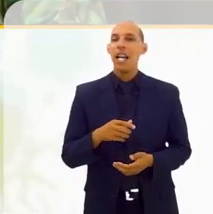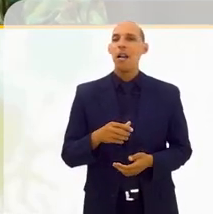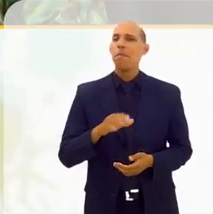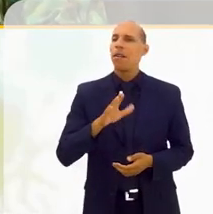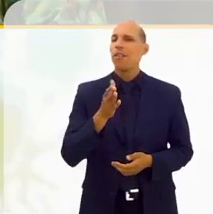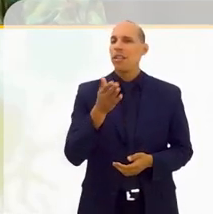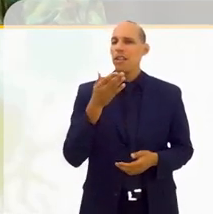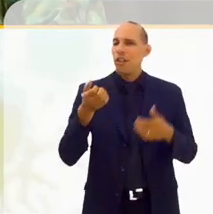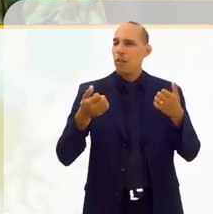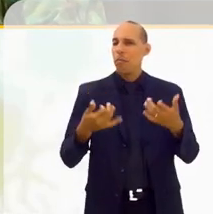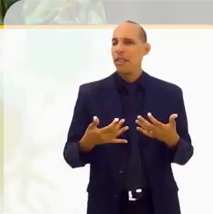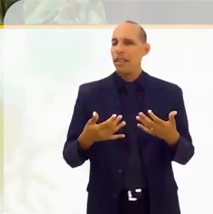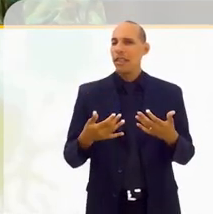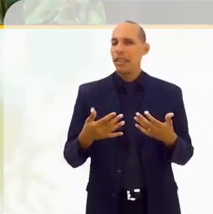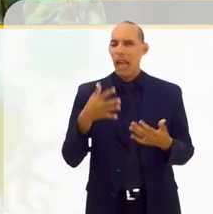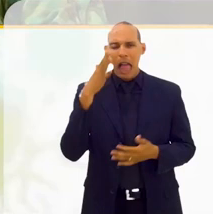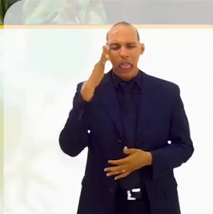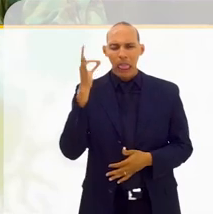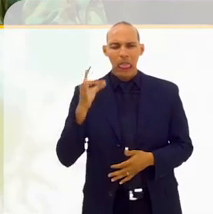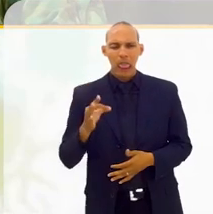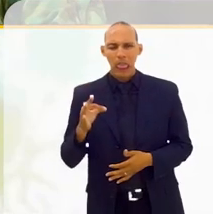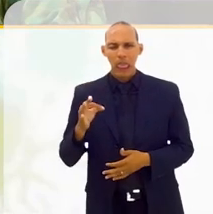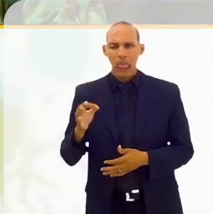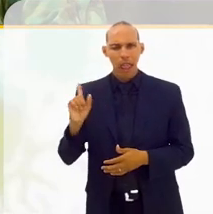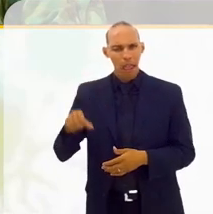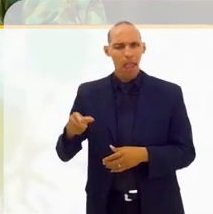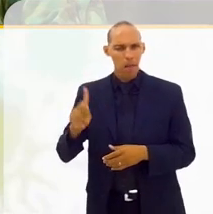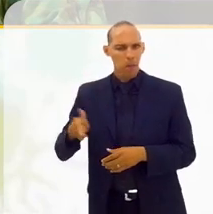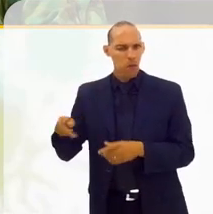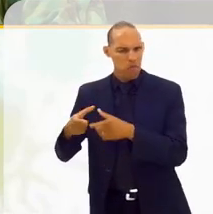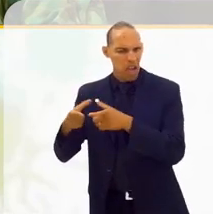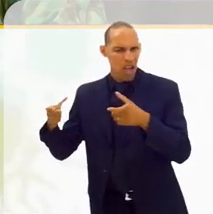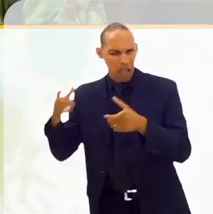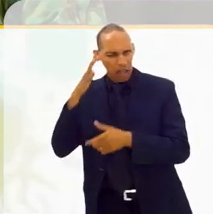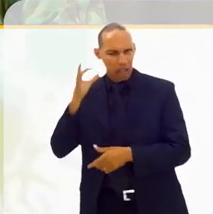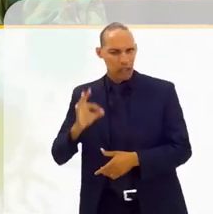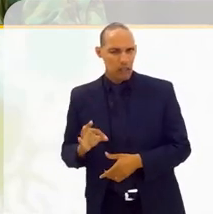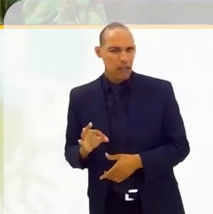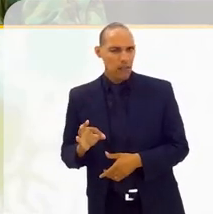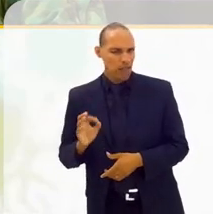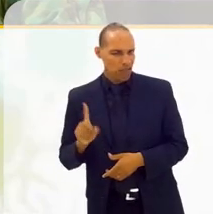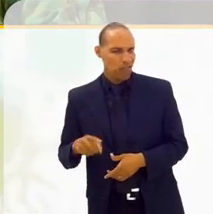mas você diria que a compreensão era da maioria